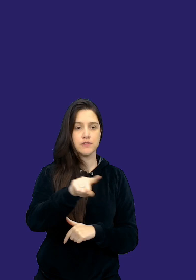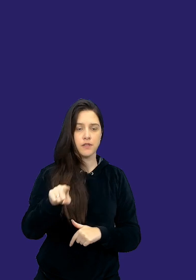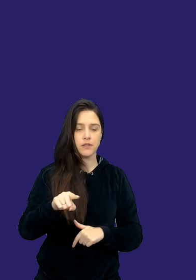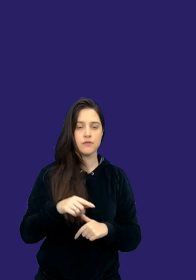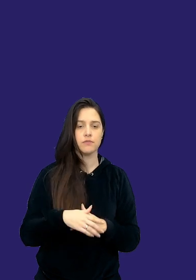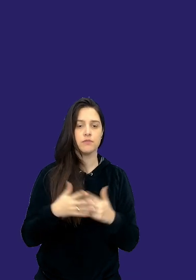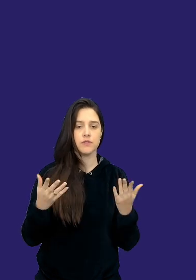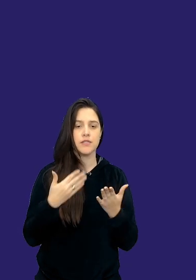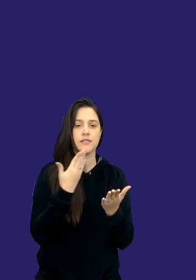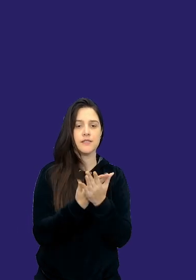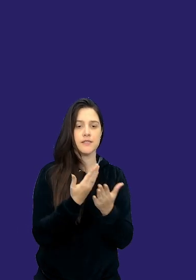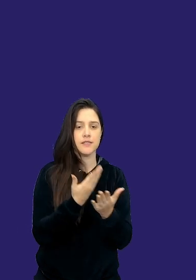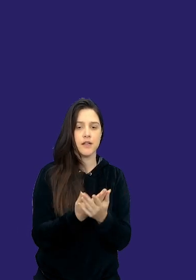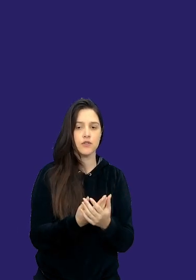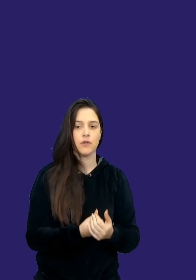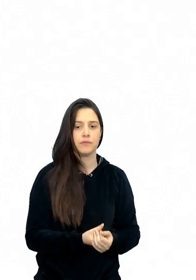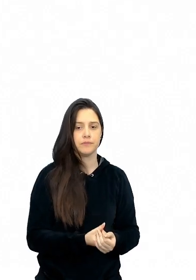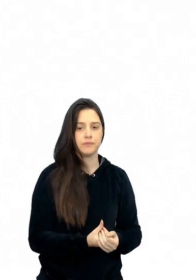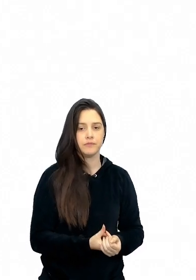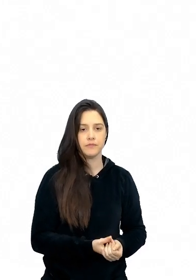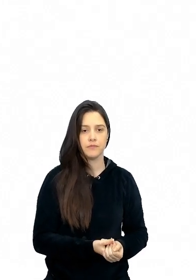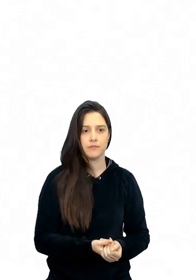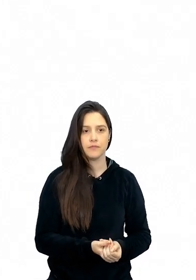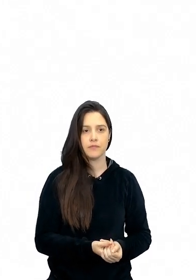em sala de aula.